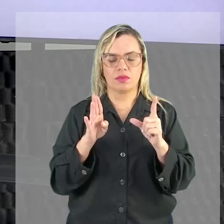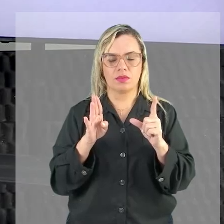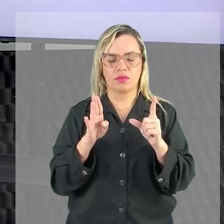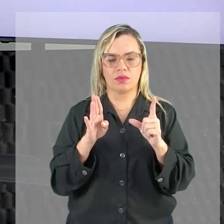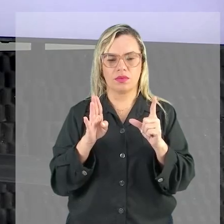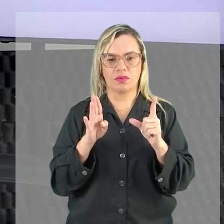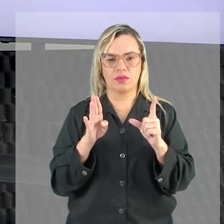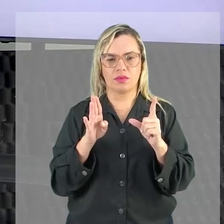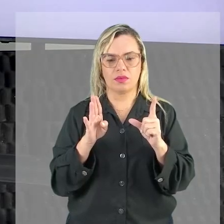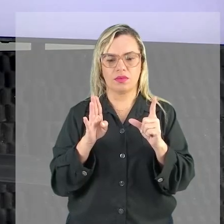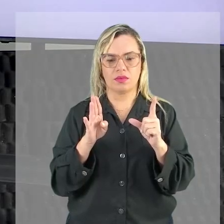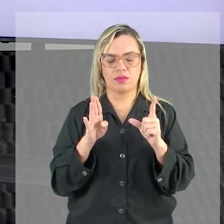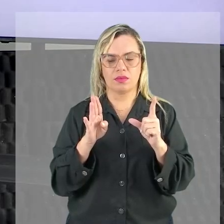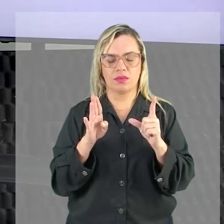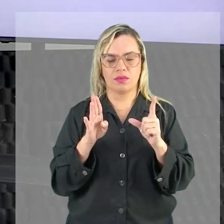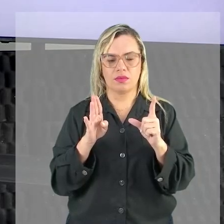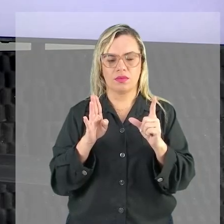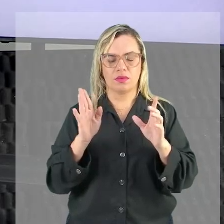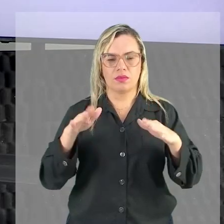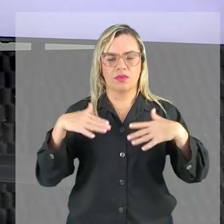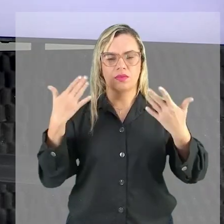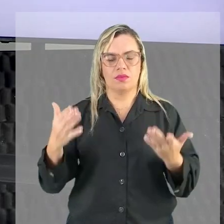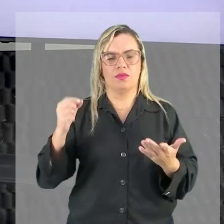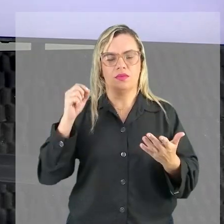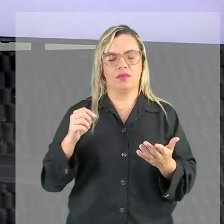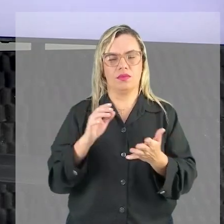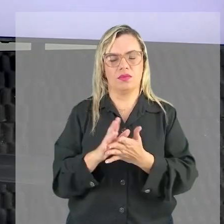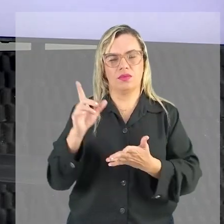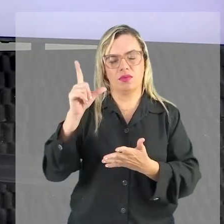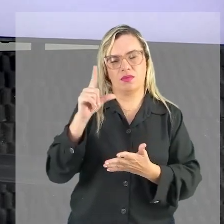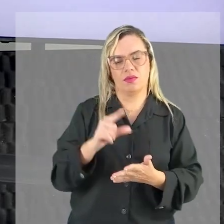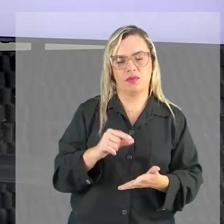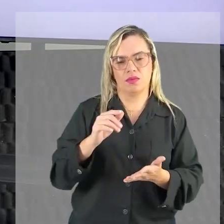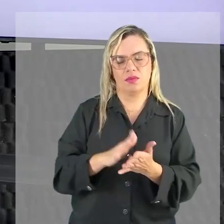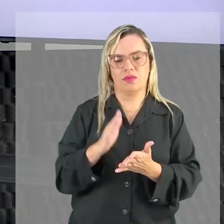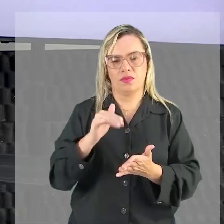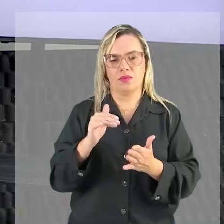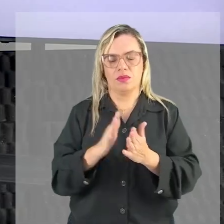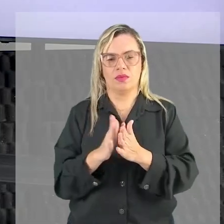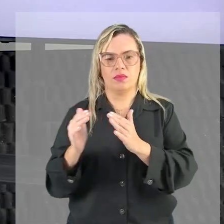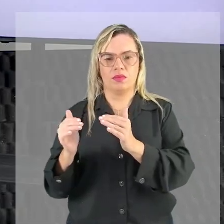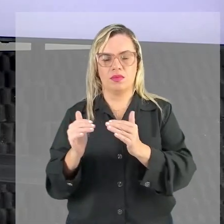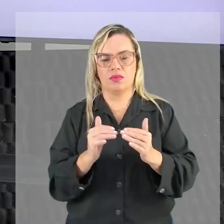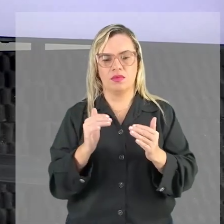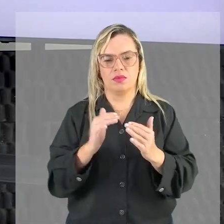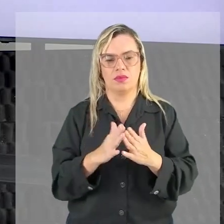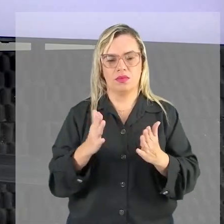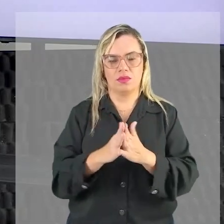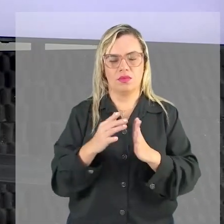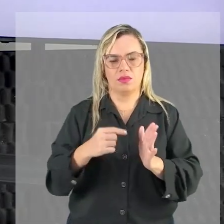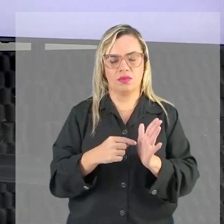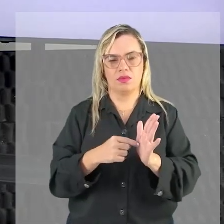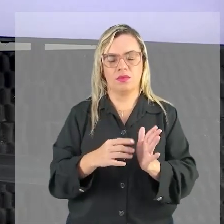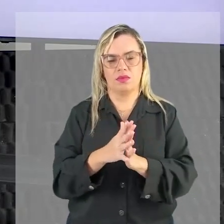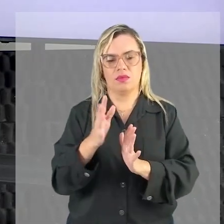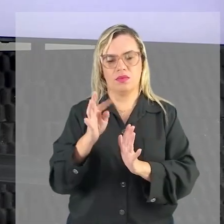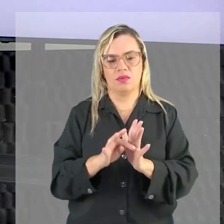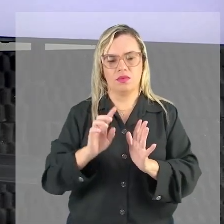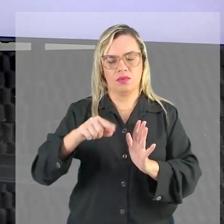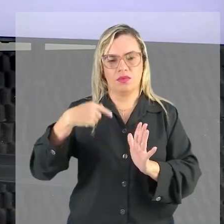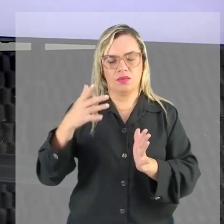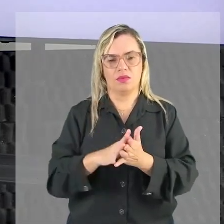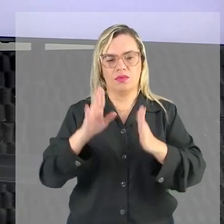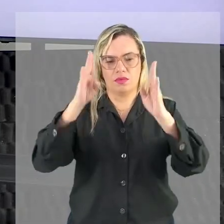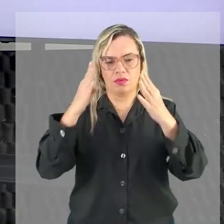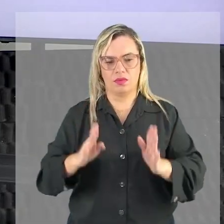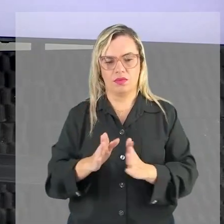no território nacional. Então, ela está um pouco ali de acordo com o que foi passado no texto. Vamos ver as outras